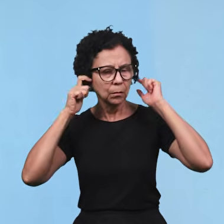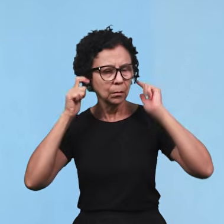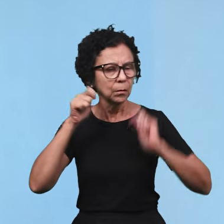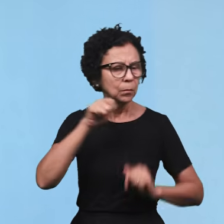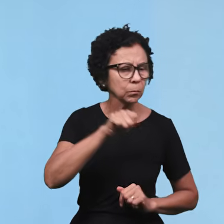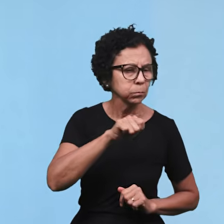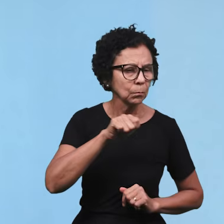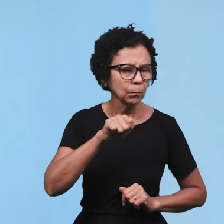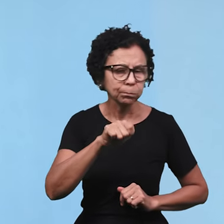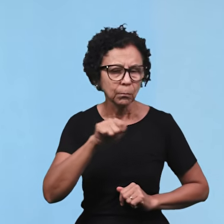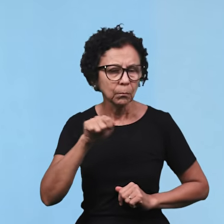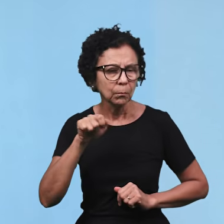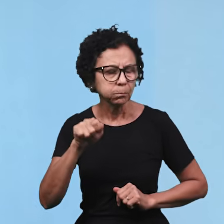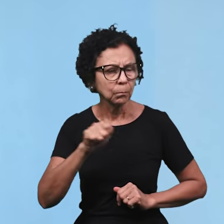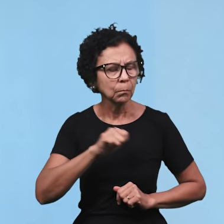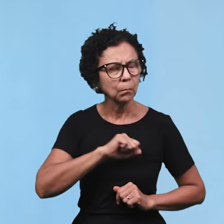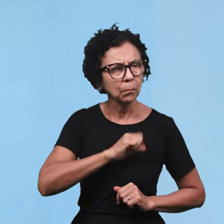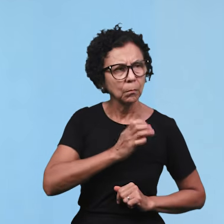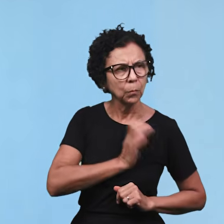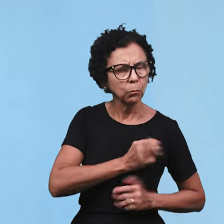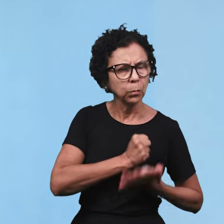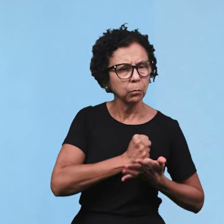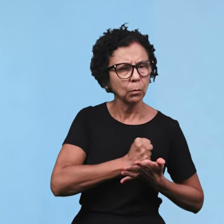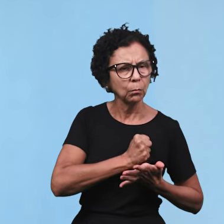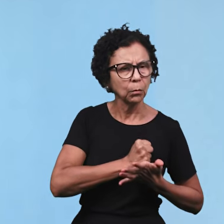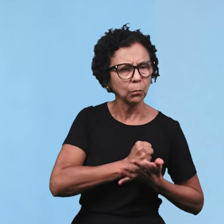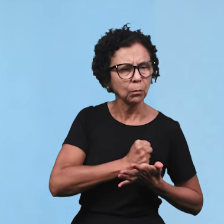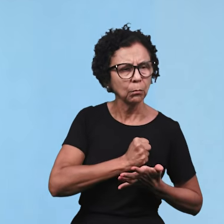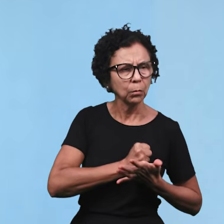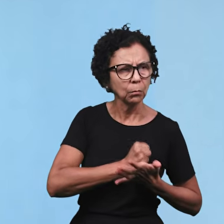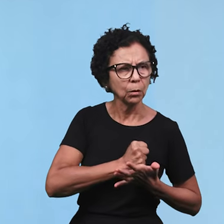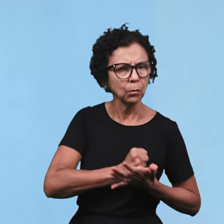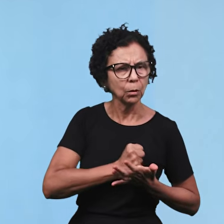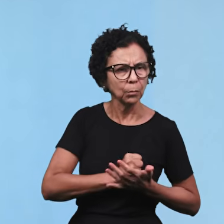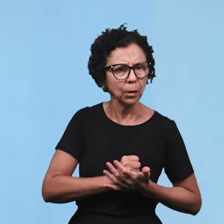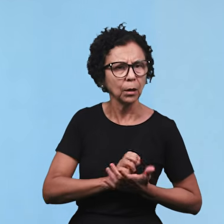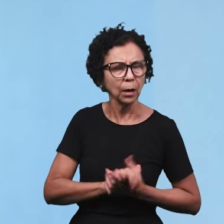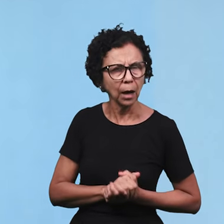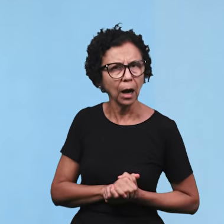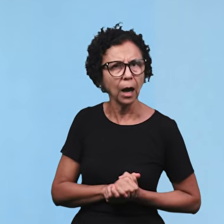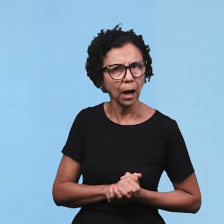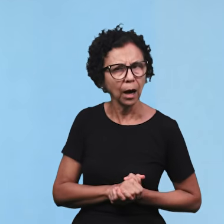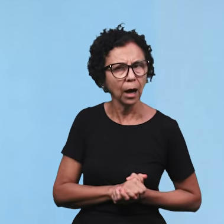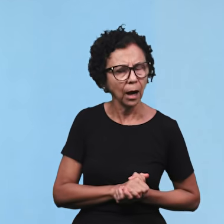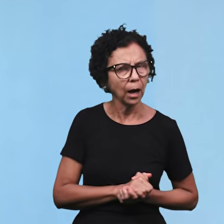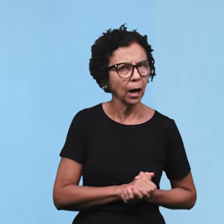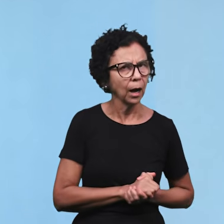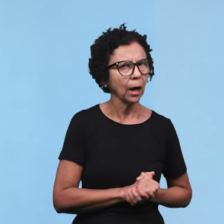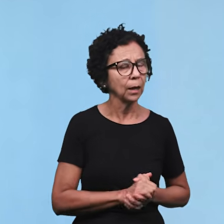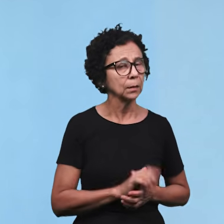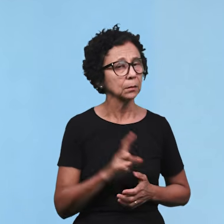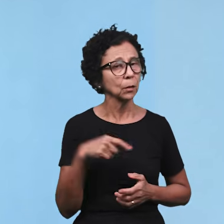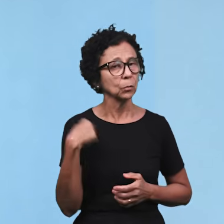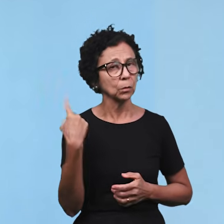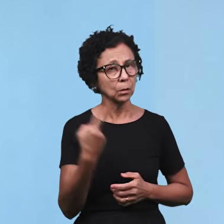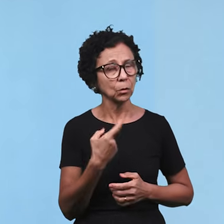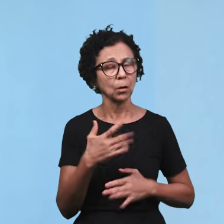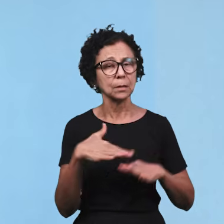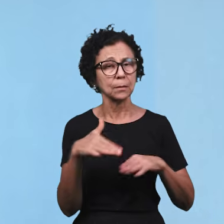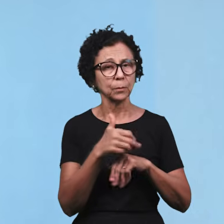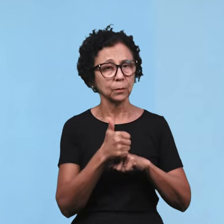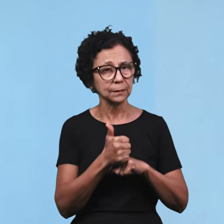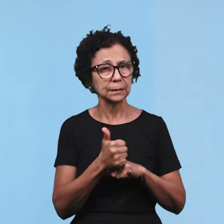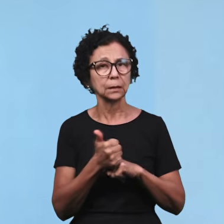tricologista ele utiliza o tricoscópio. Entende? Então a gente tem que fazer um exame físico muito importante ali, porque sem esse exame a